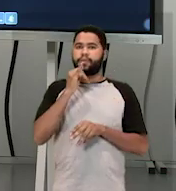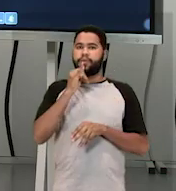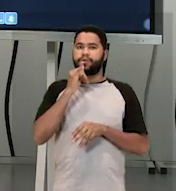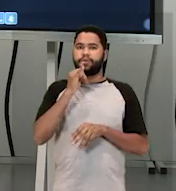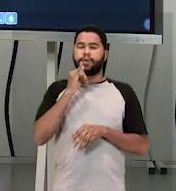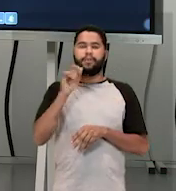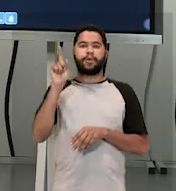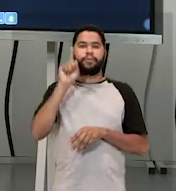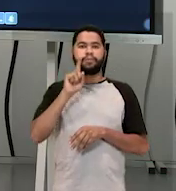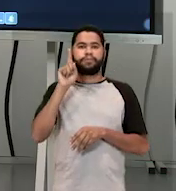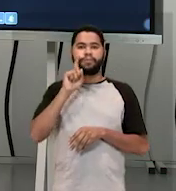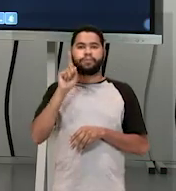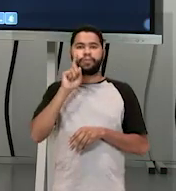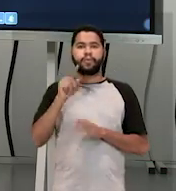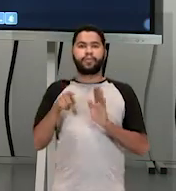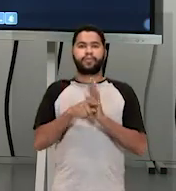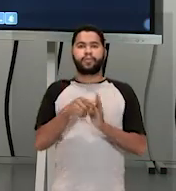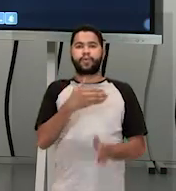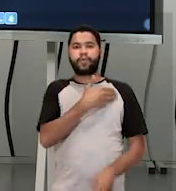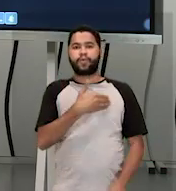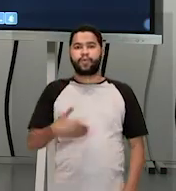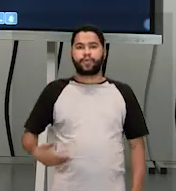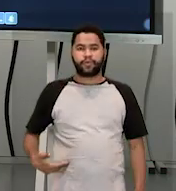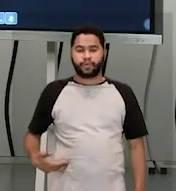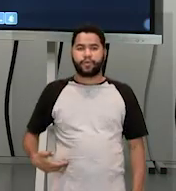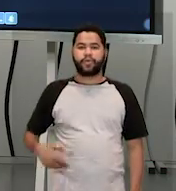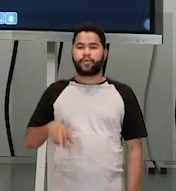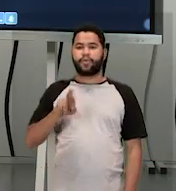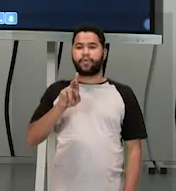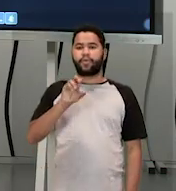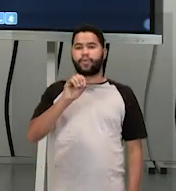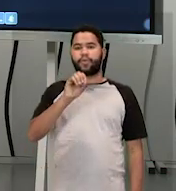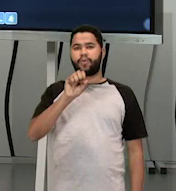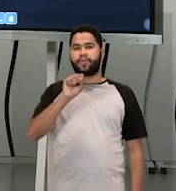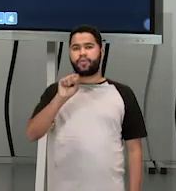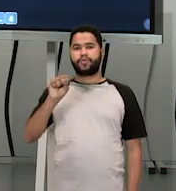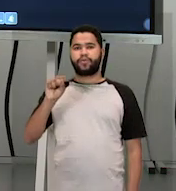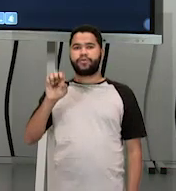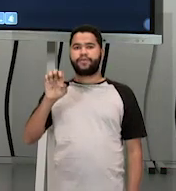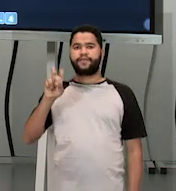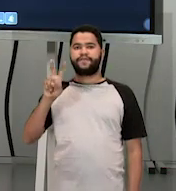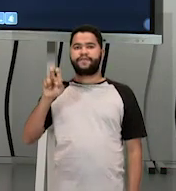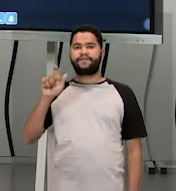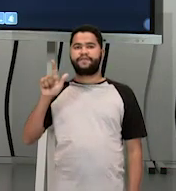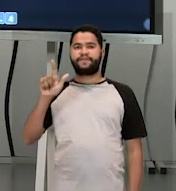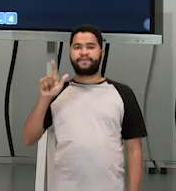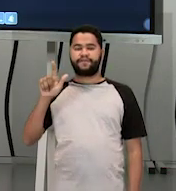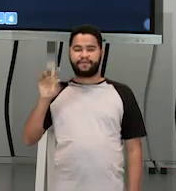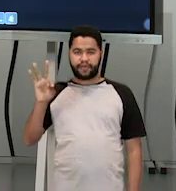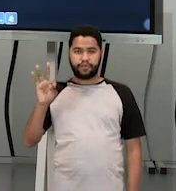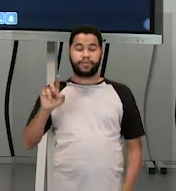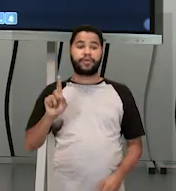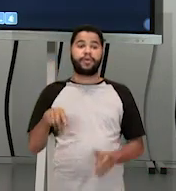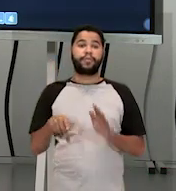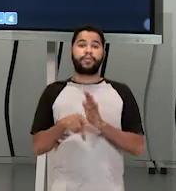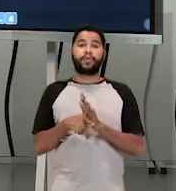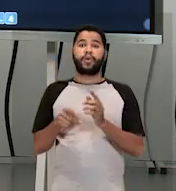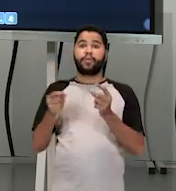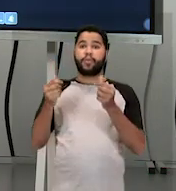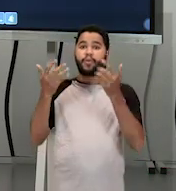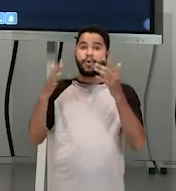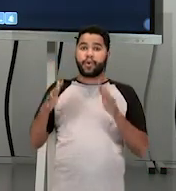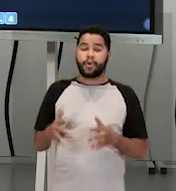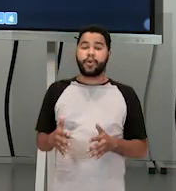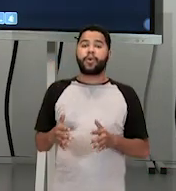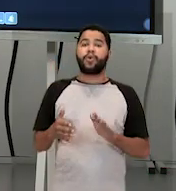Estados Unidos a partir do governo do presidente Roosevelt. Ok? Então, a crise de 29 favoreceu o estabelecimento